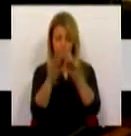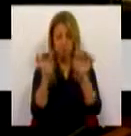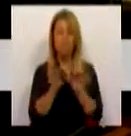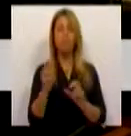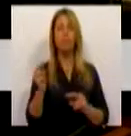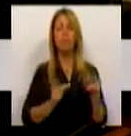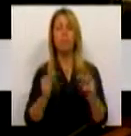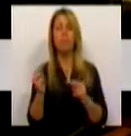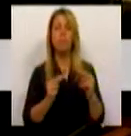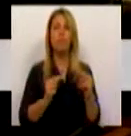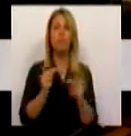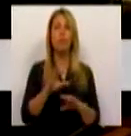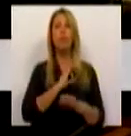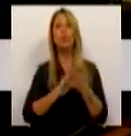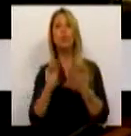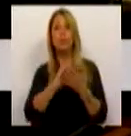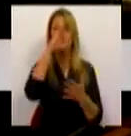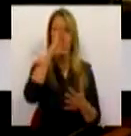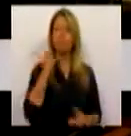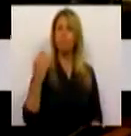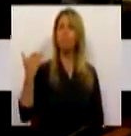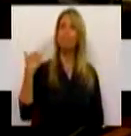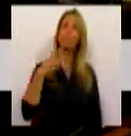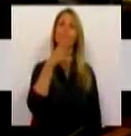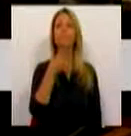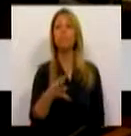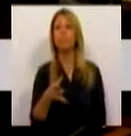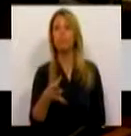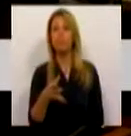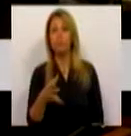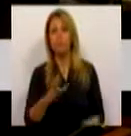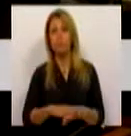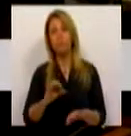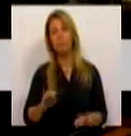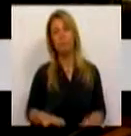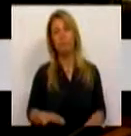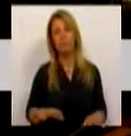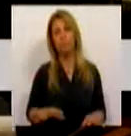financeiro. O Sr. Secretário de Estado, ainda há pouco, fez uma referência